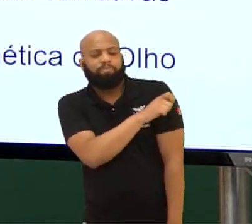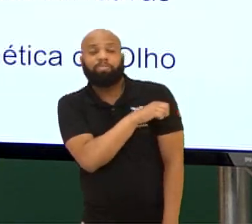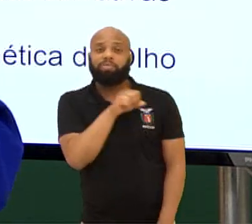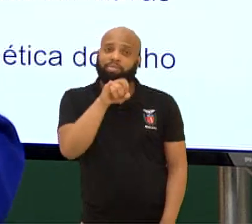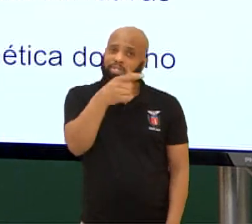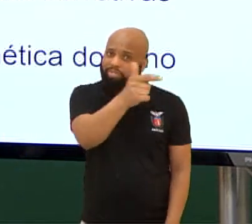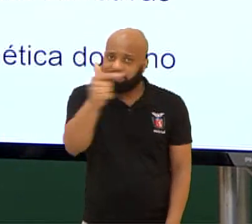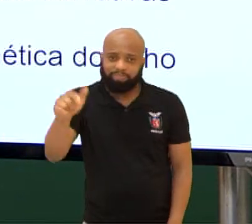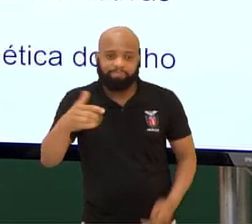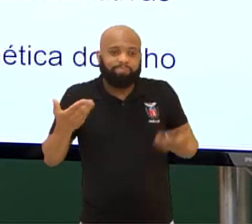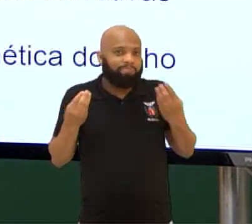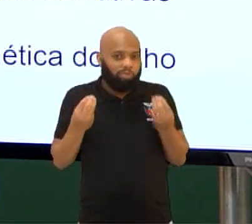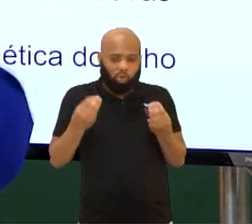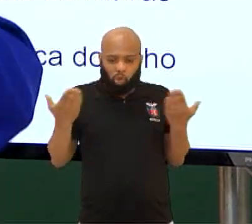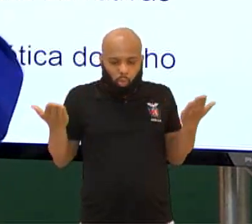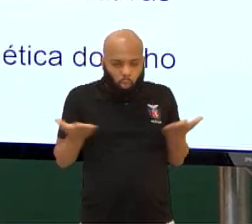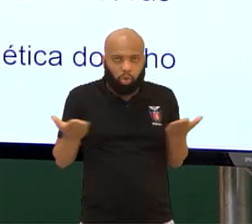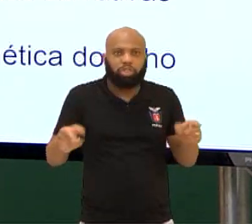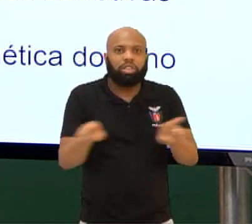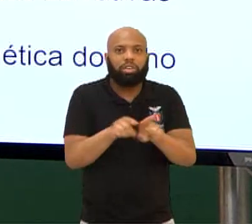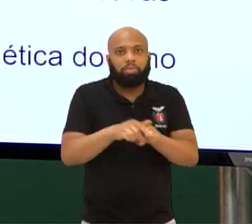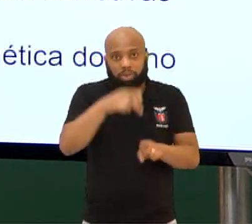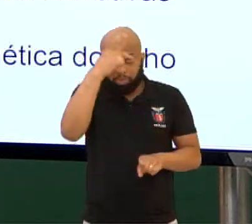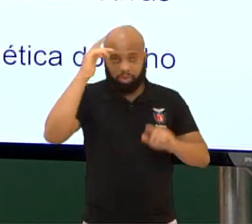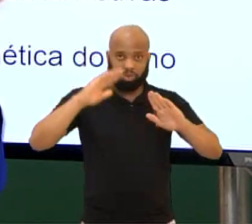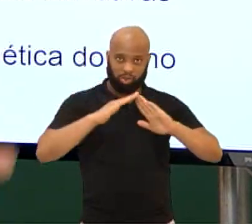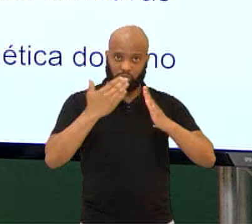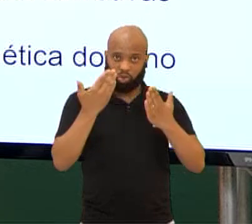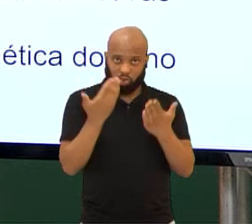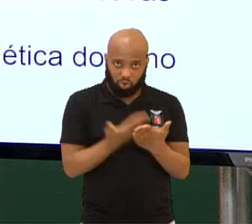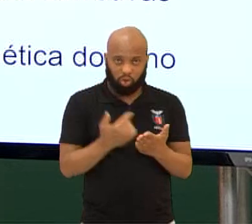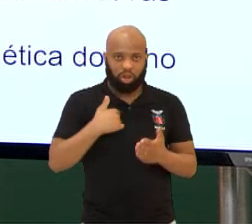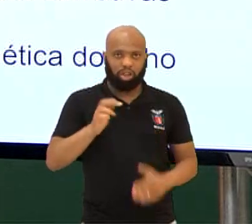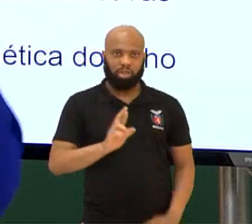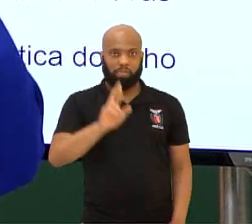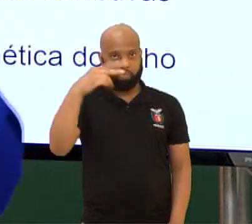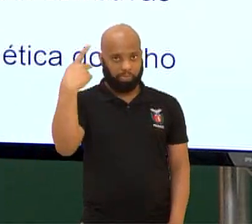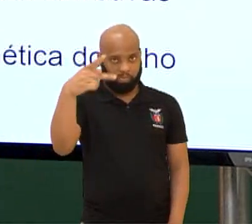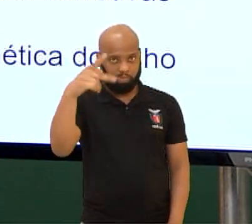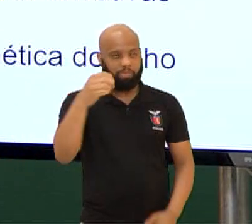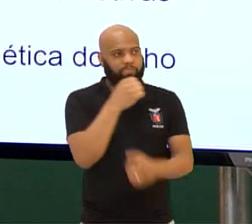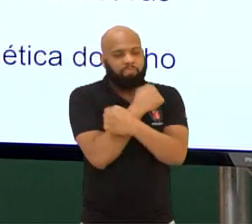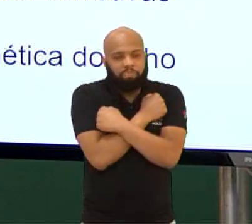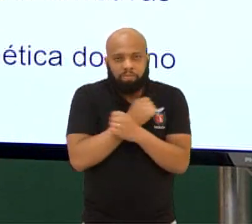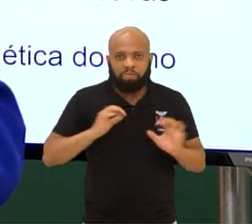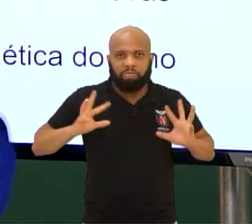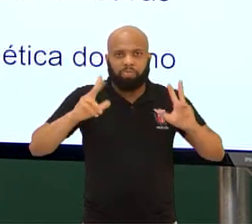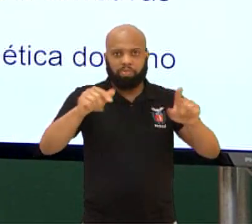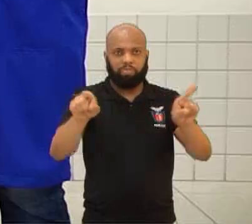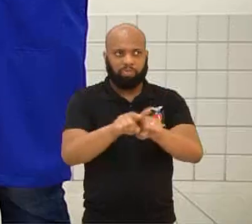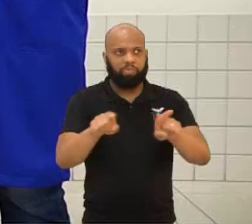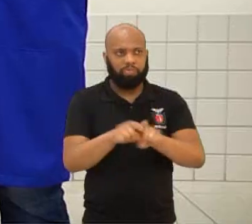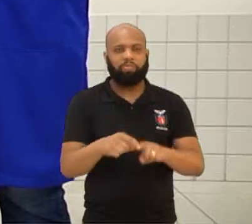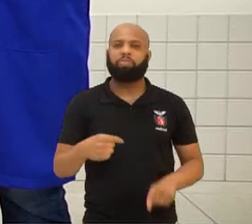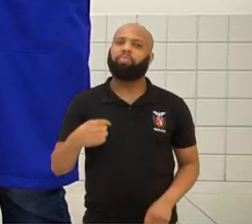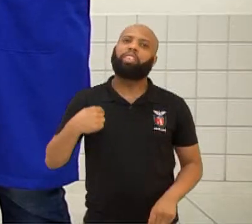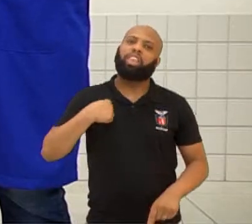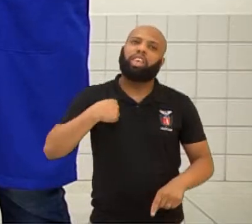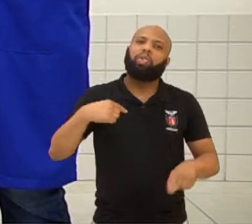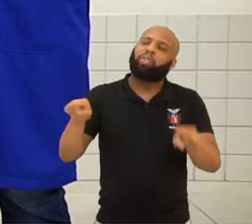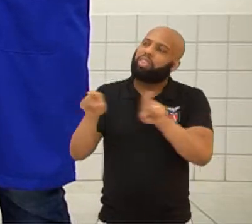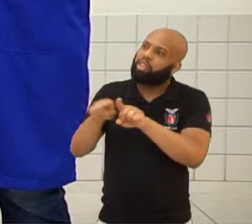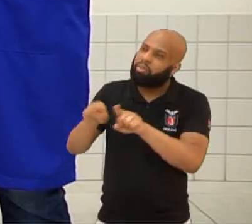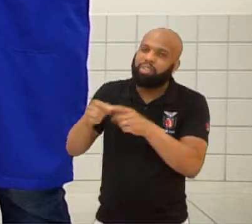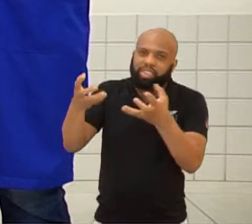fosse por vocês não estaríamos aqui, ao pessoal do Colégio Mário Braga e Edo, que eu represento em Piraquara, um grande abraço a todos. E eu também gostaria de